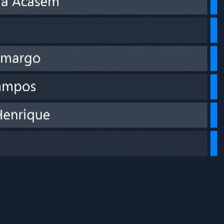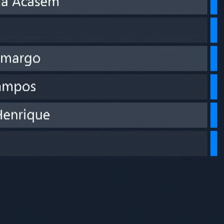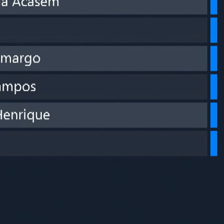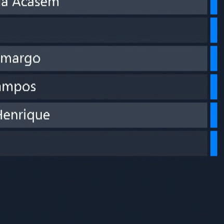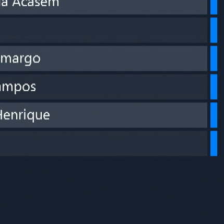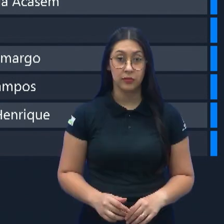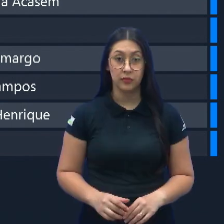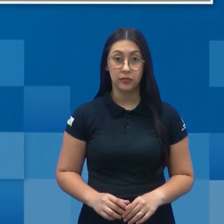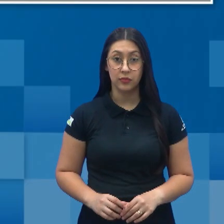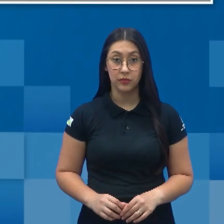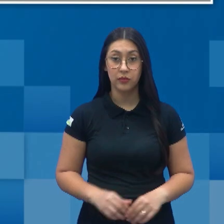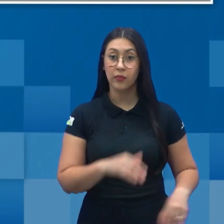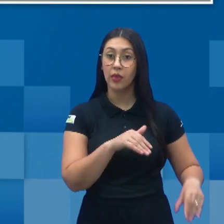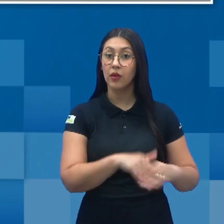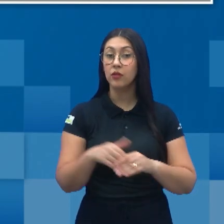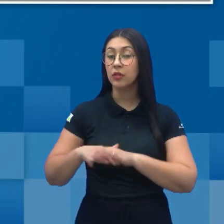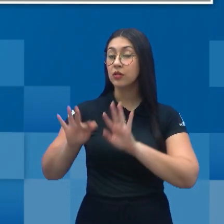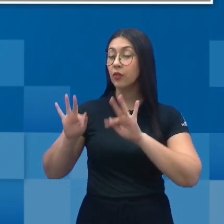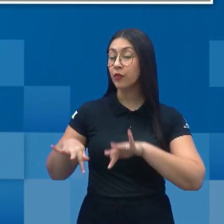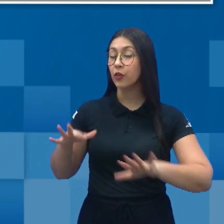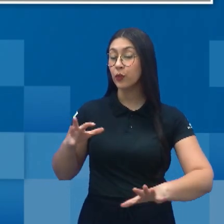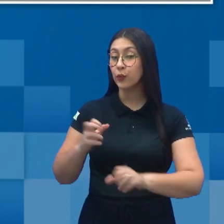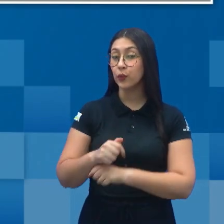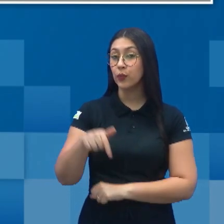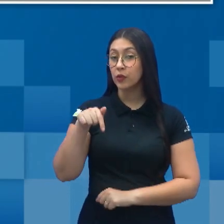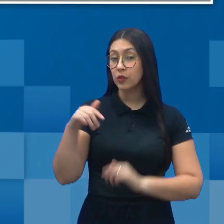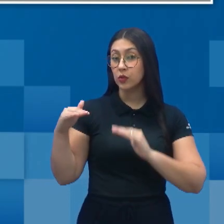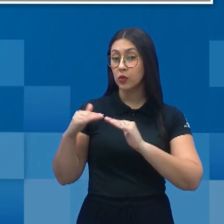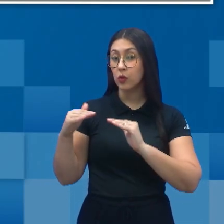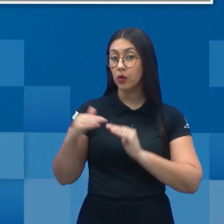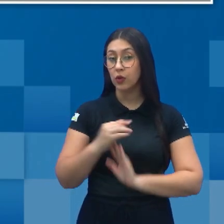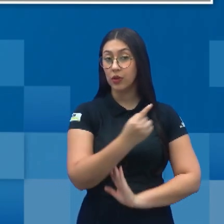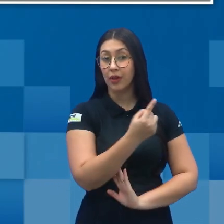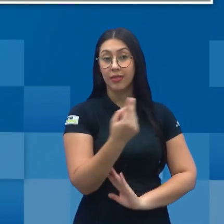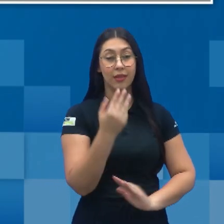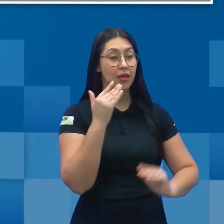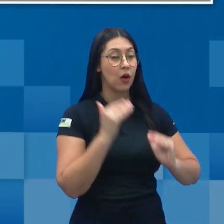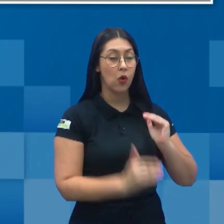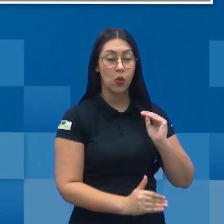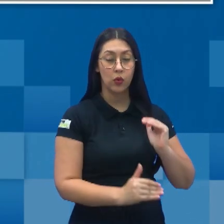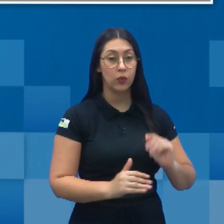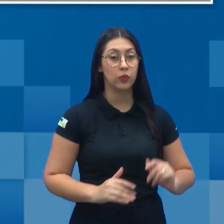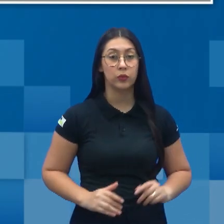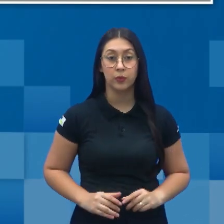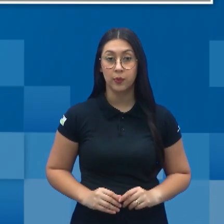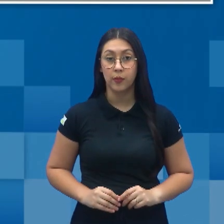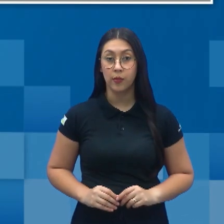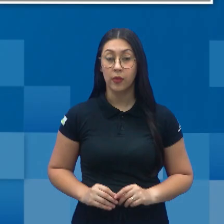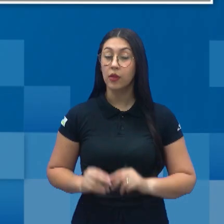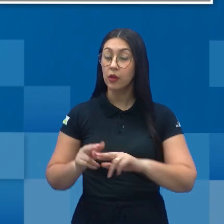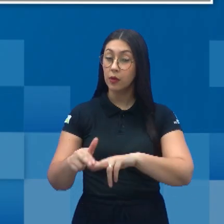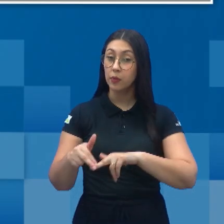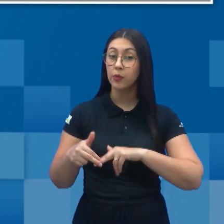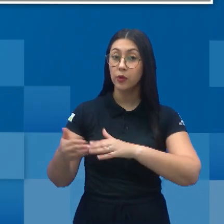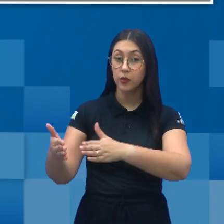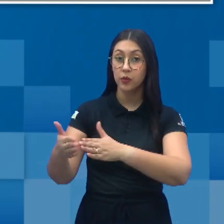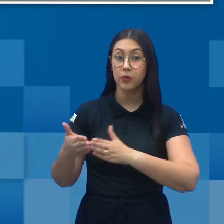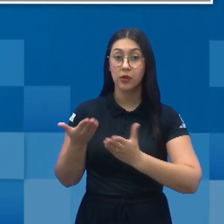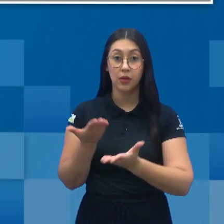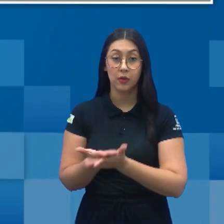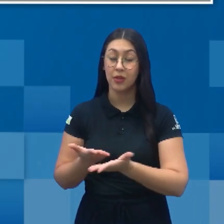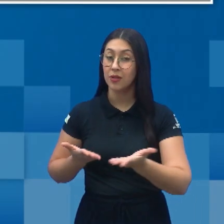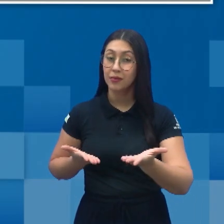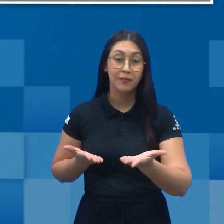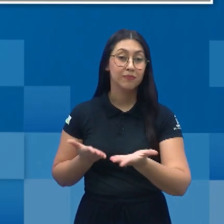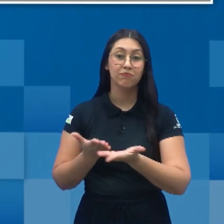Encerrada a votação. 7 votos favoráveis, 13 votos contrários. Com 7 votos favoráveis, 13 votos contrários, o